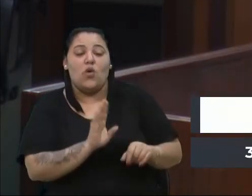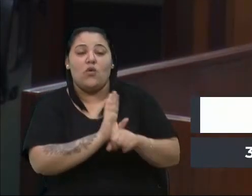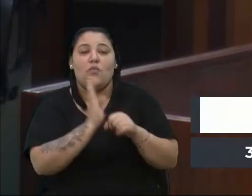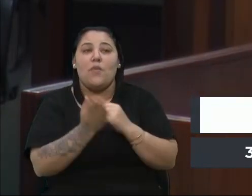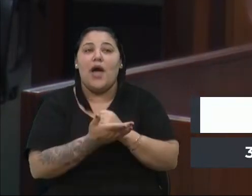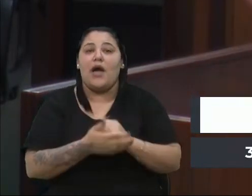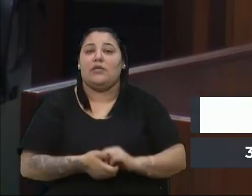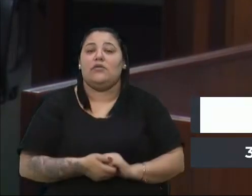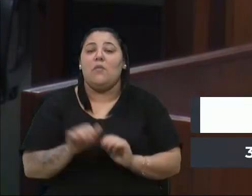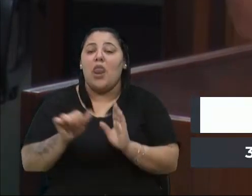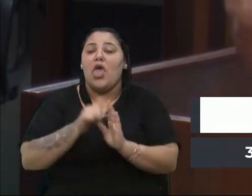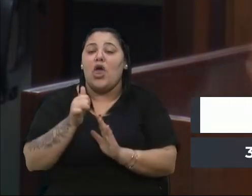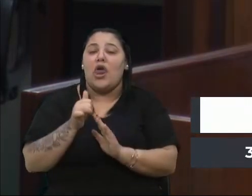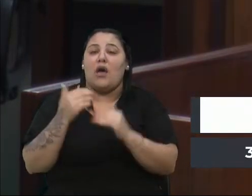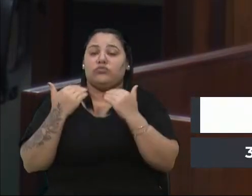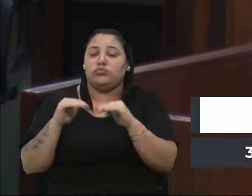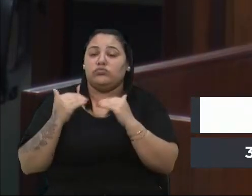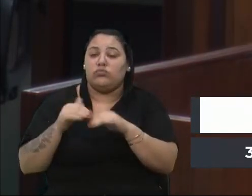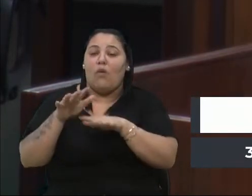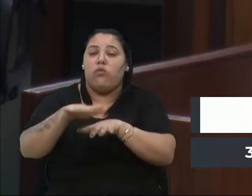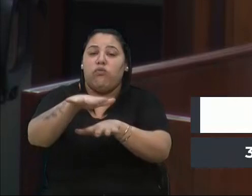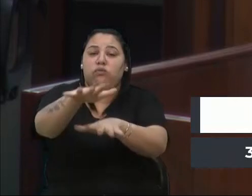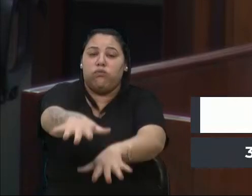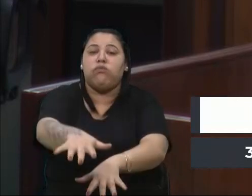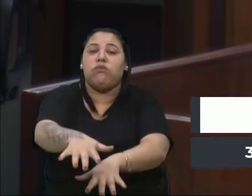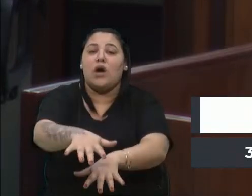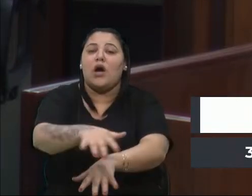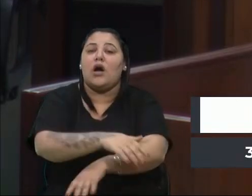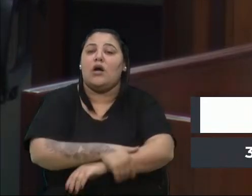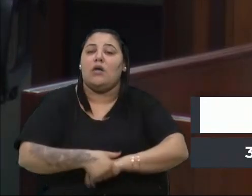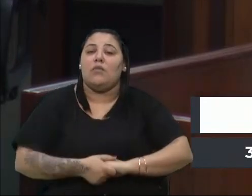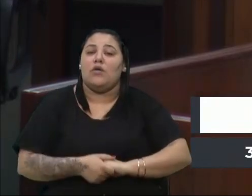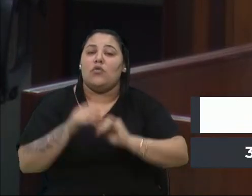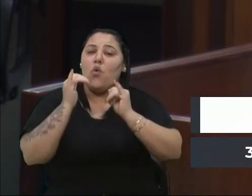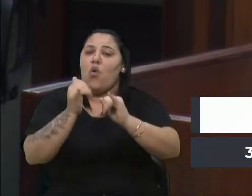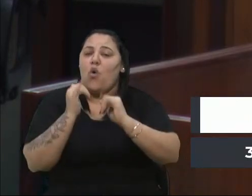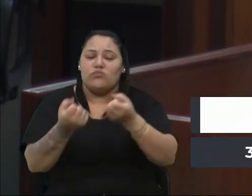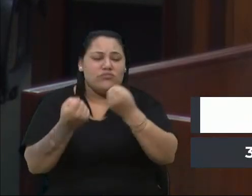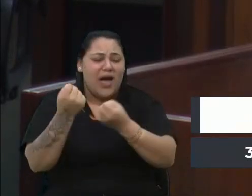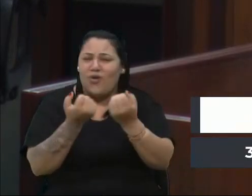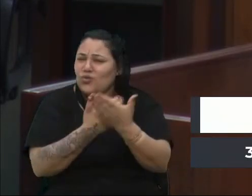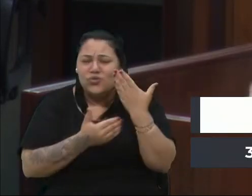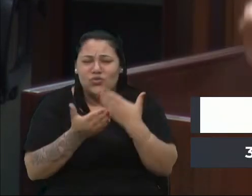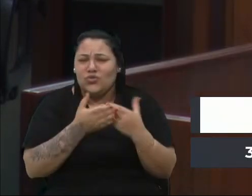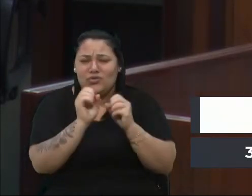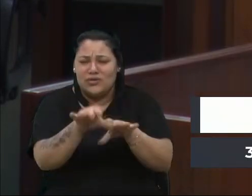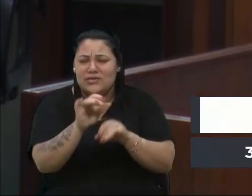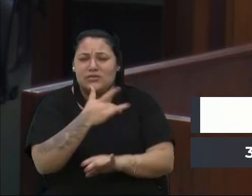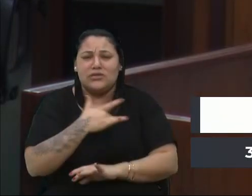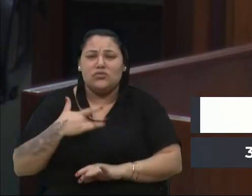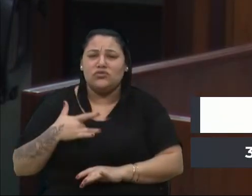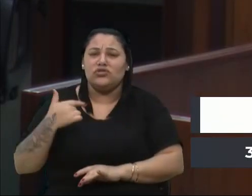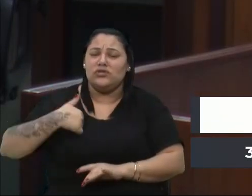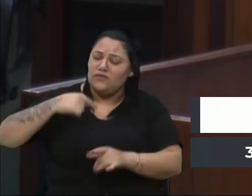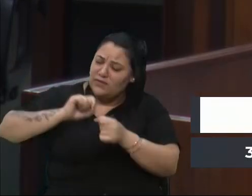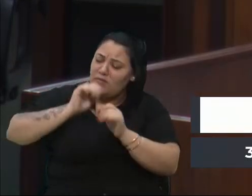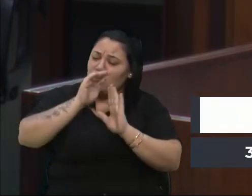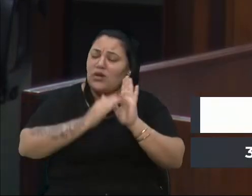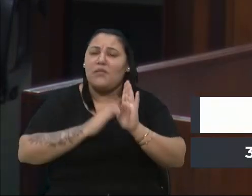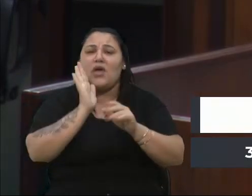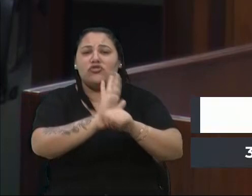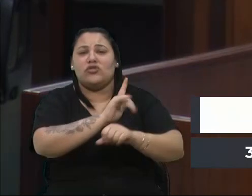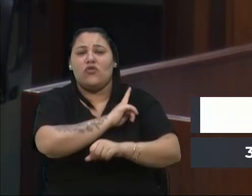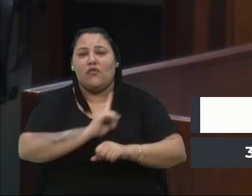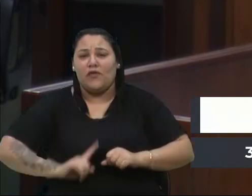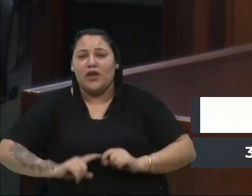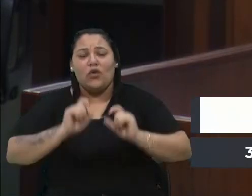os transportes, melhorar a educação, a saúde? Então, faça esse programa para nós ajudar o governo. Hoje, quem está